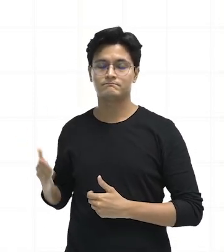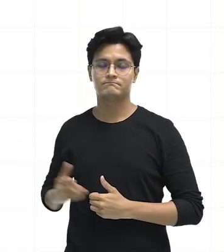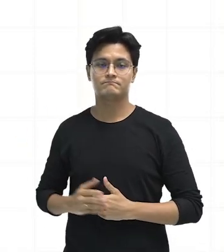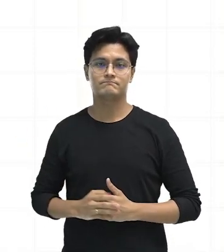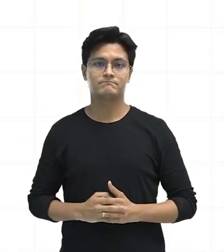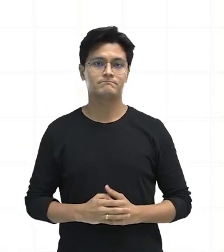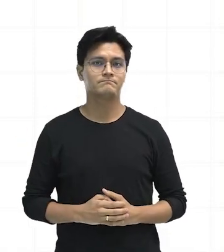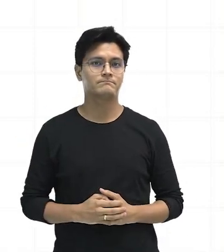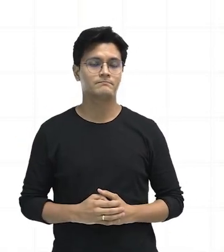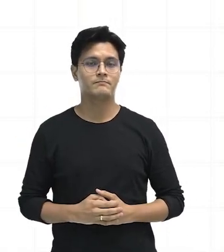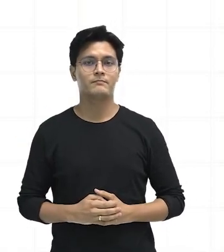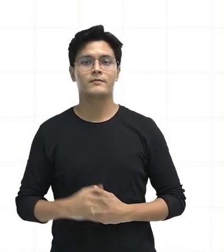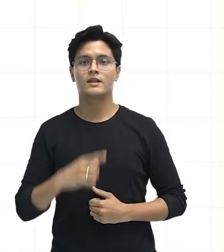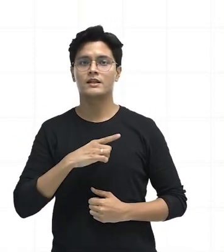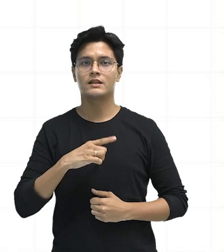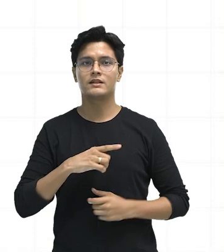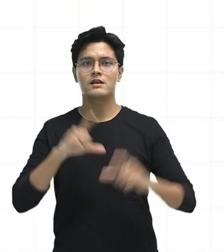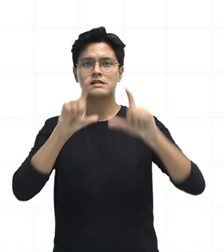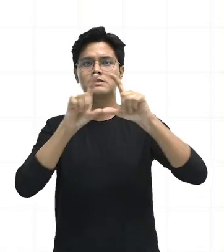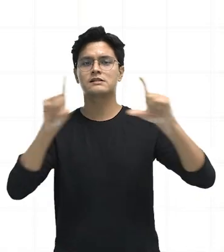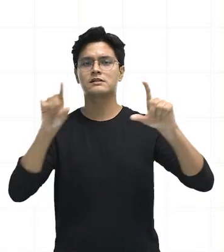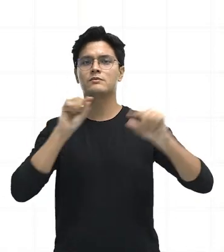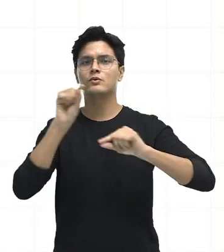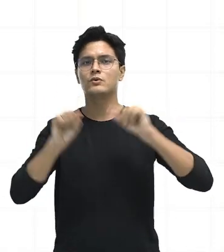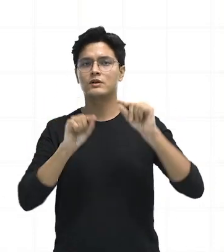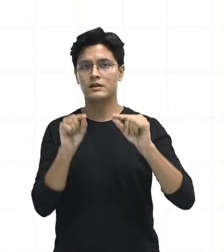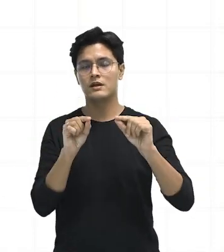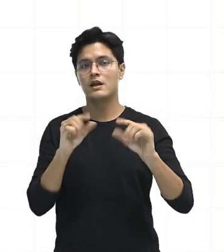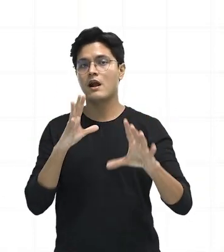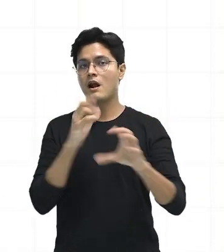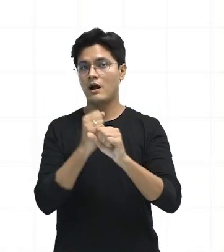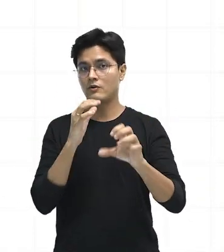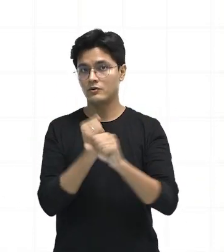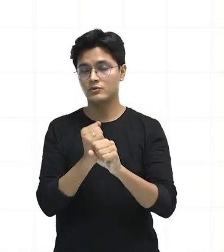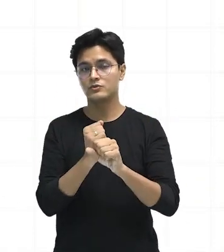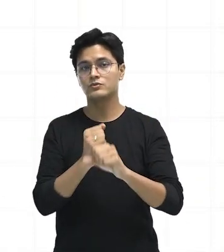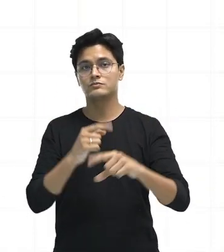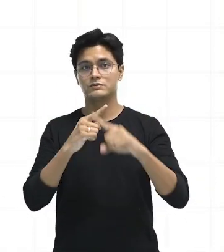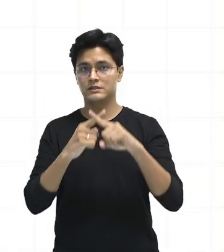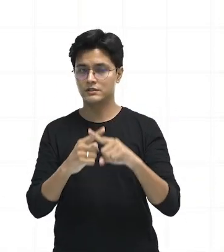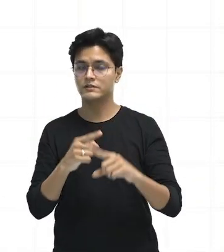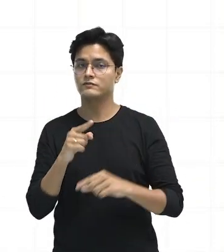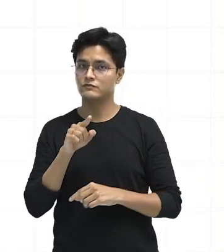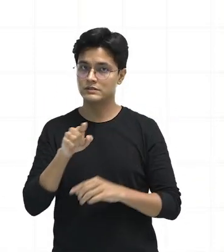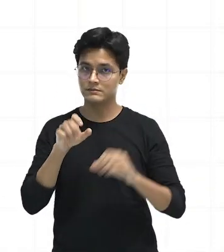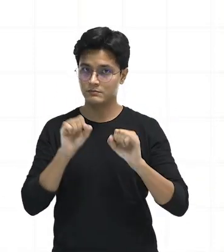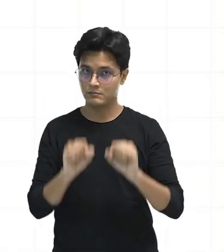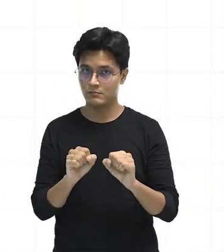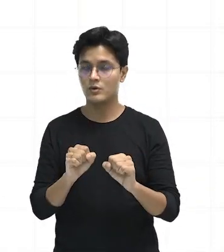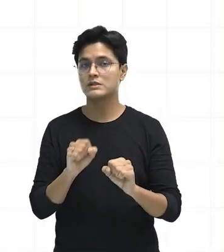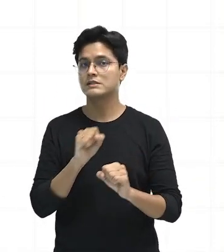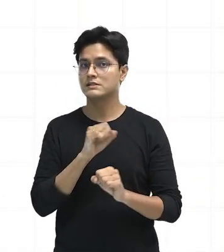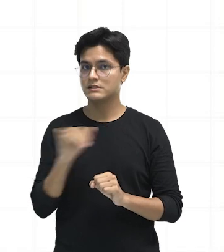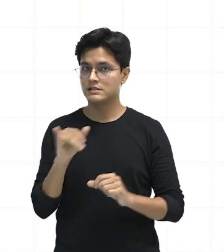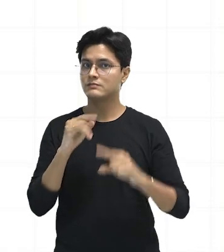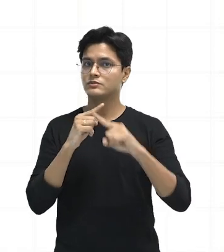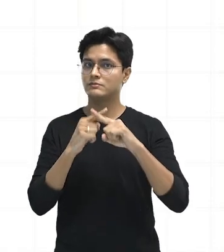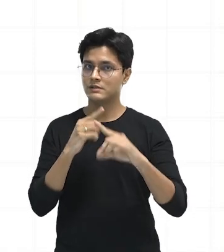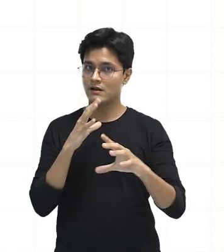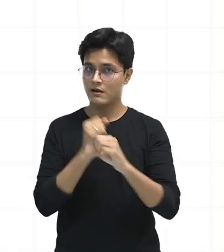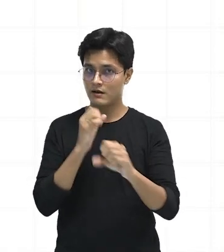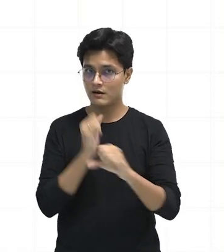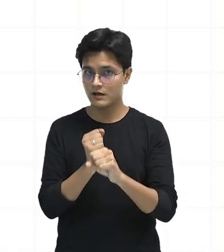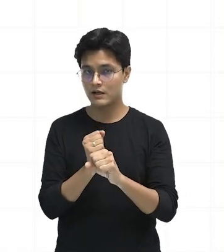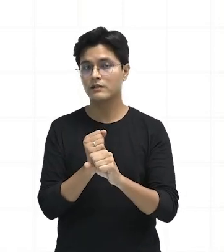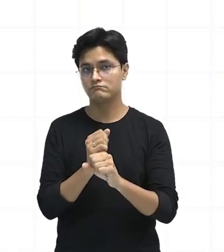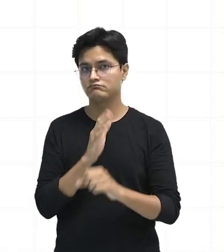Aqui a gente tem em cima uma multiplicação. Você pode, se for possível, dividir de forma direta,